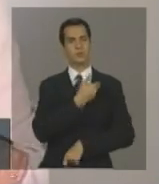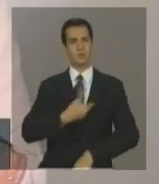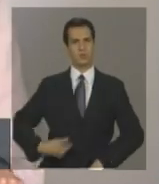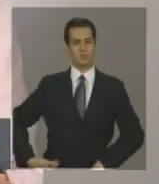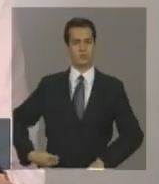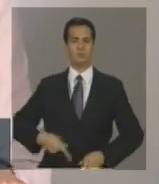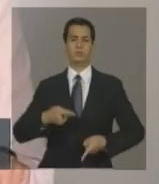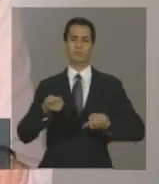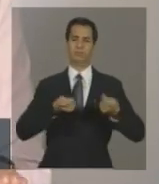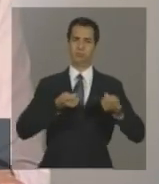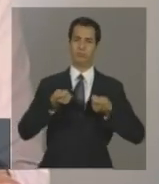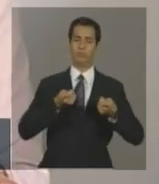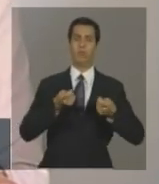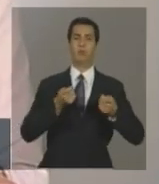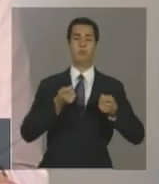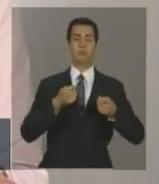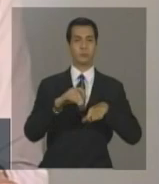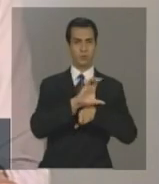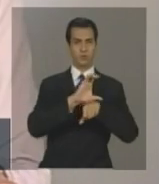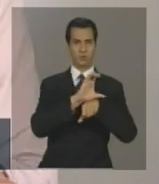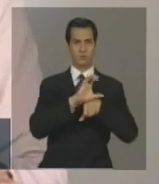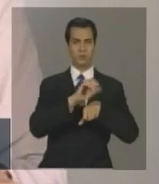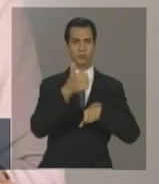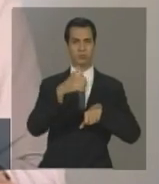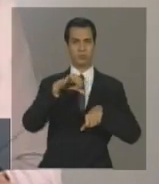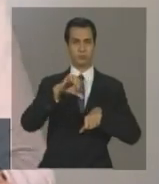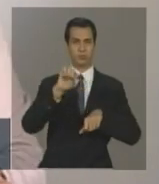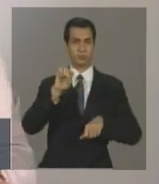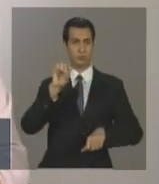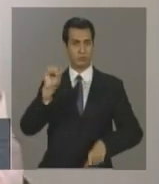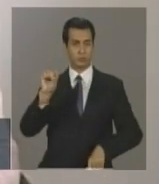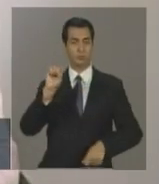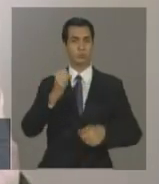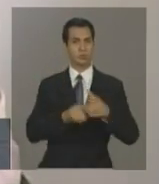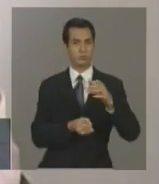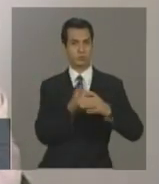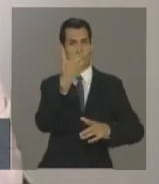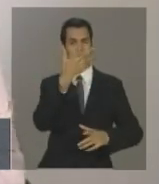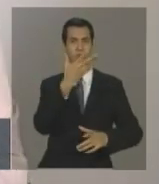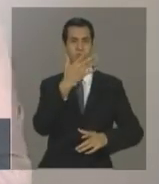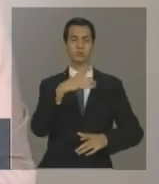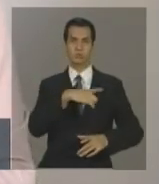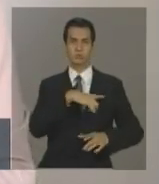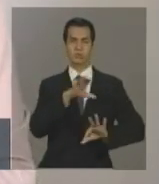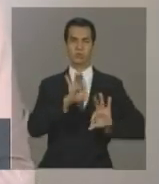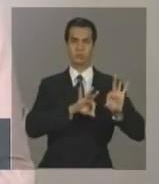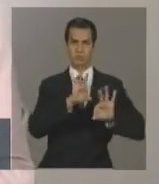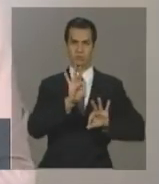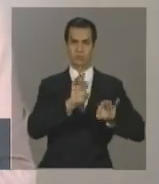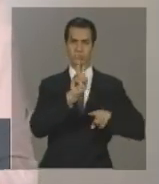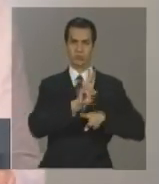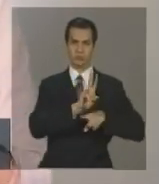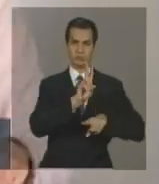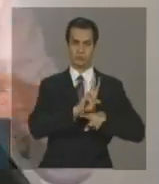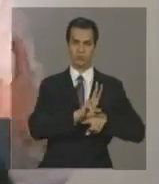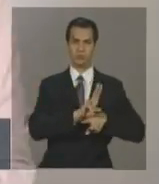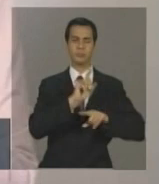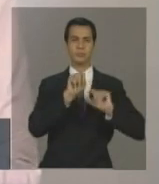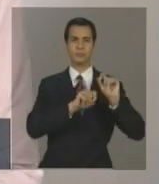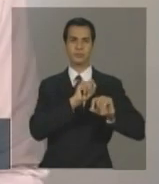os pressupostos que a Constituição de 88 deixou completamente pavimentados e estabelecidos de